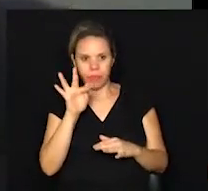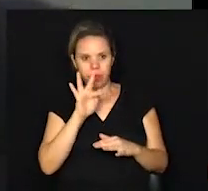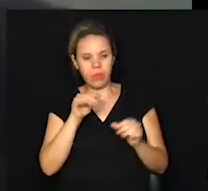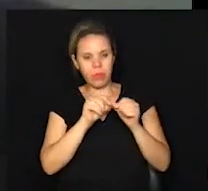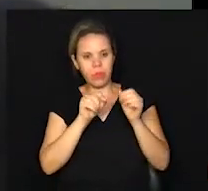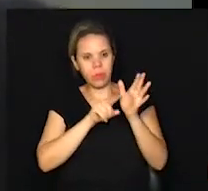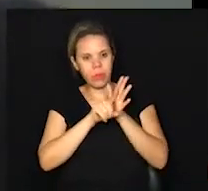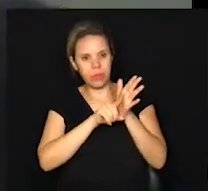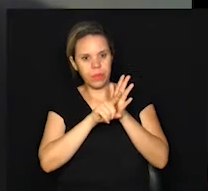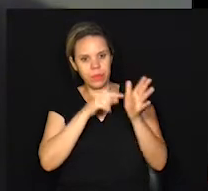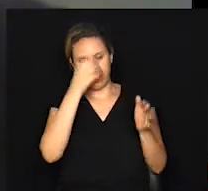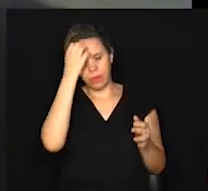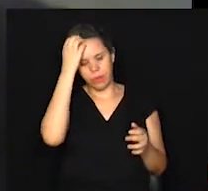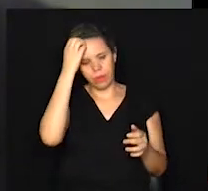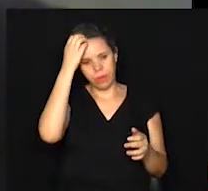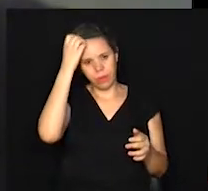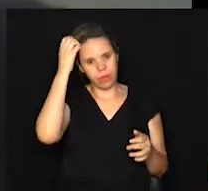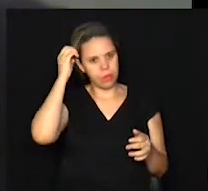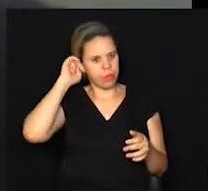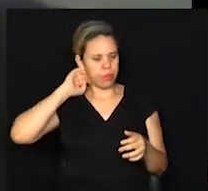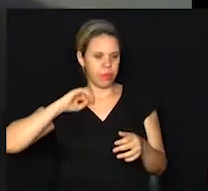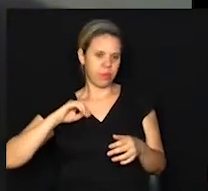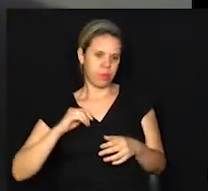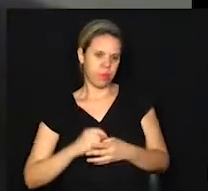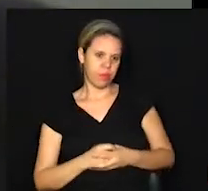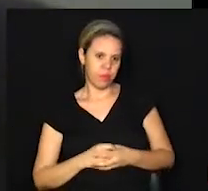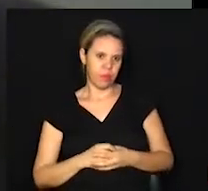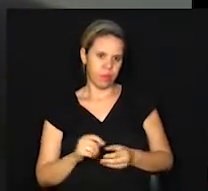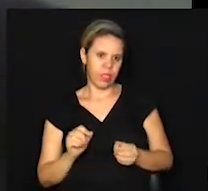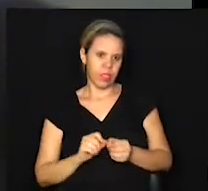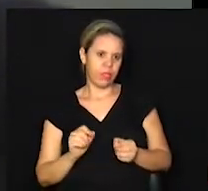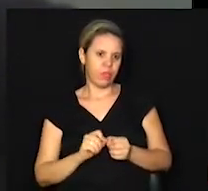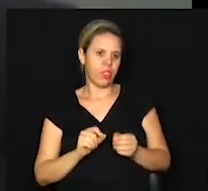instaurou um procedimento de sindicância.